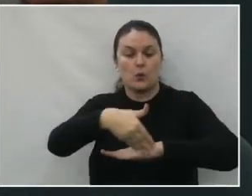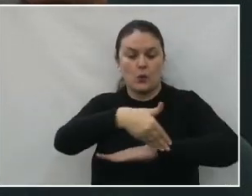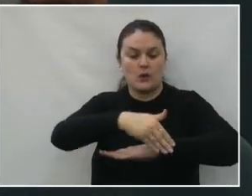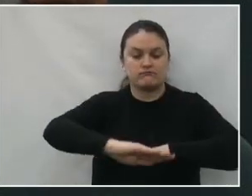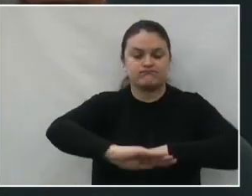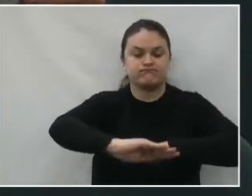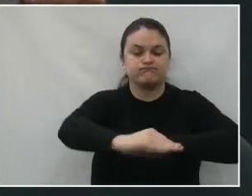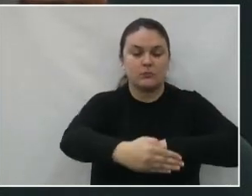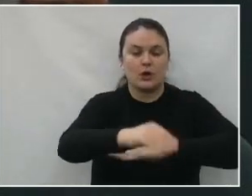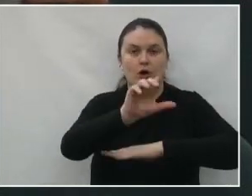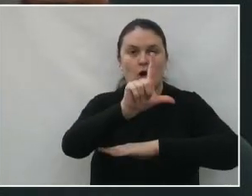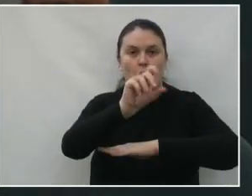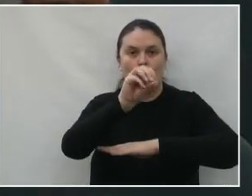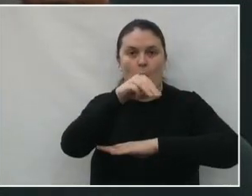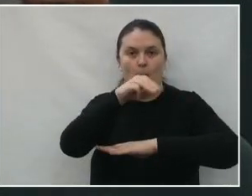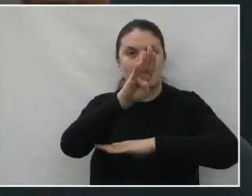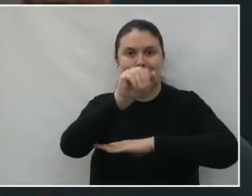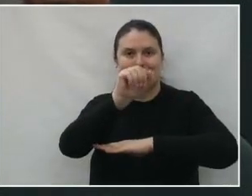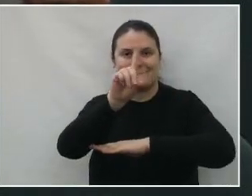Café Filho,